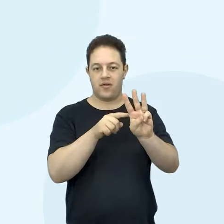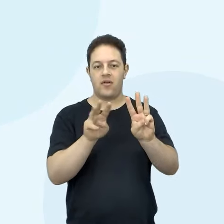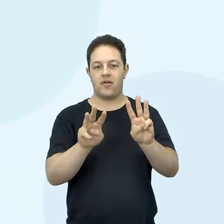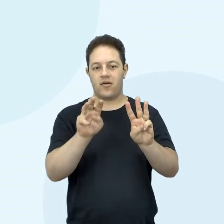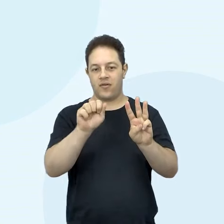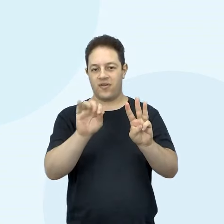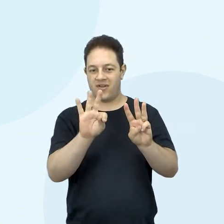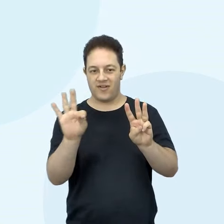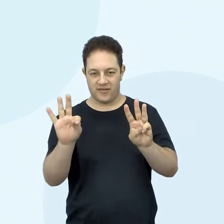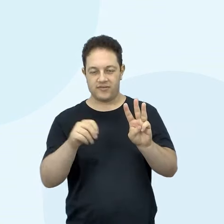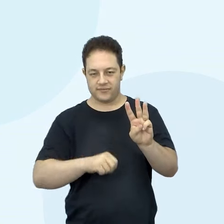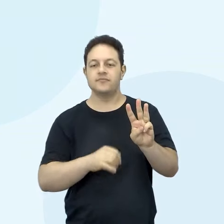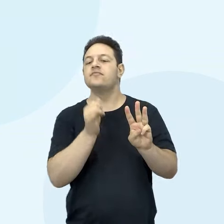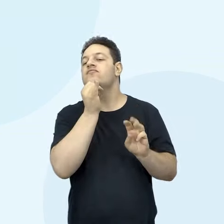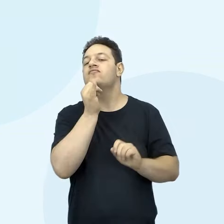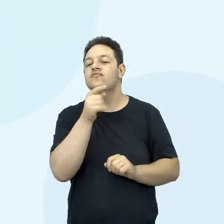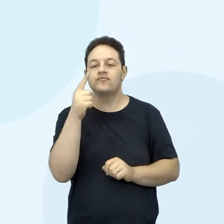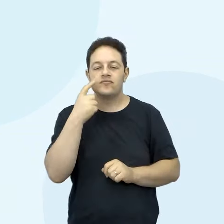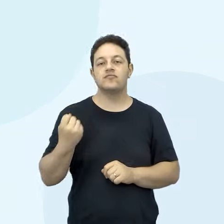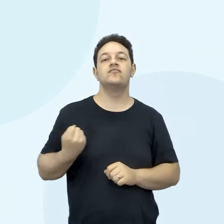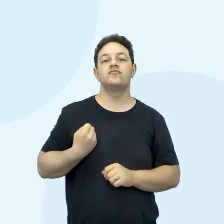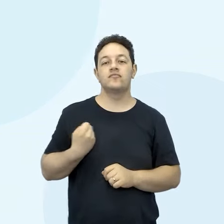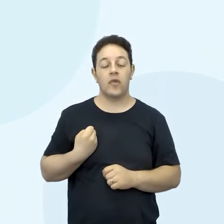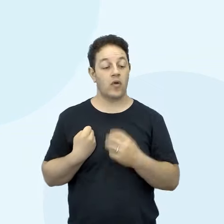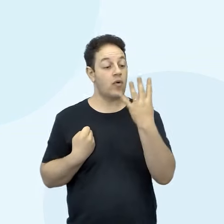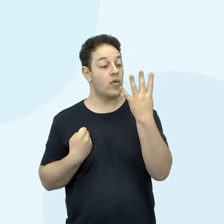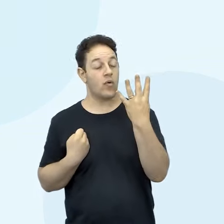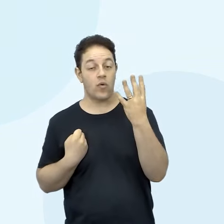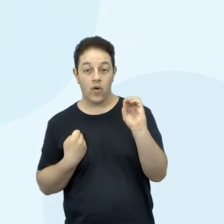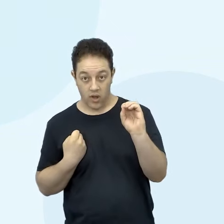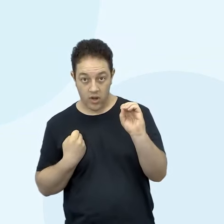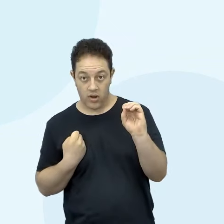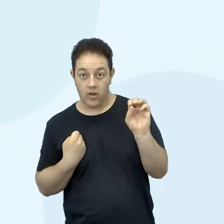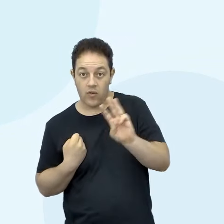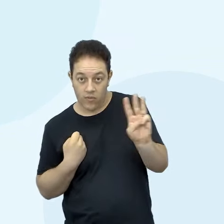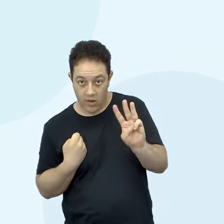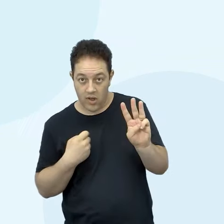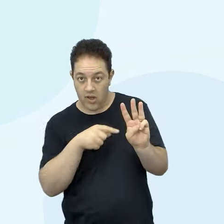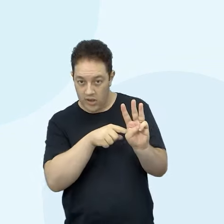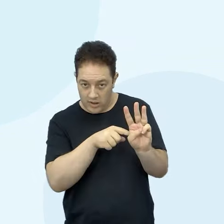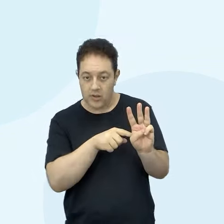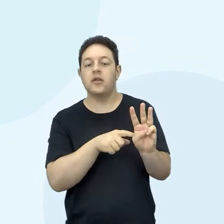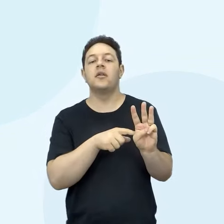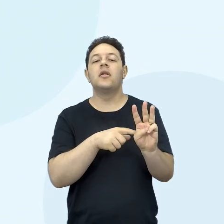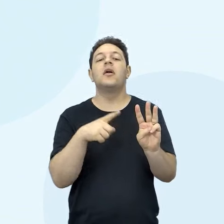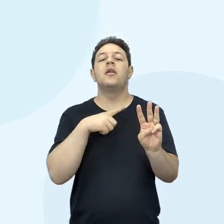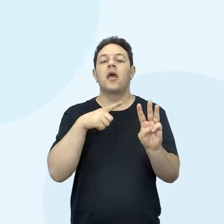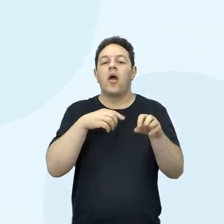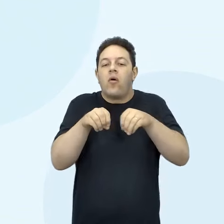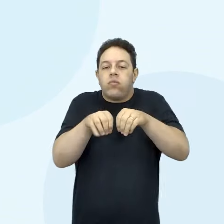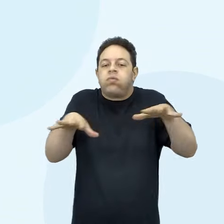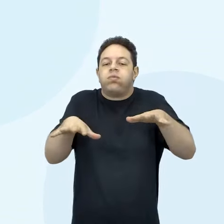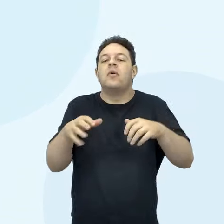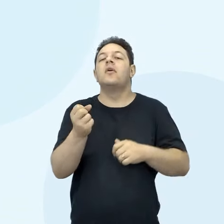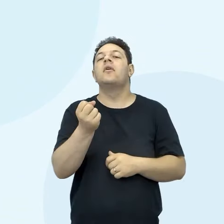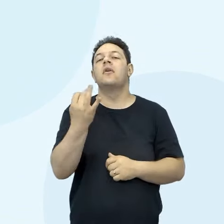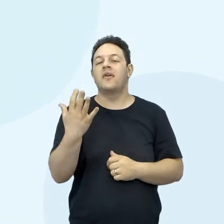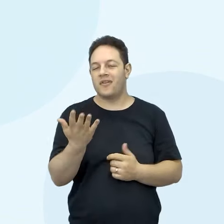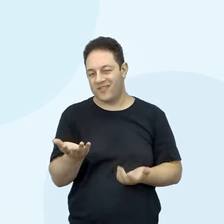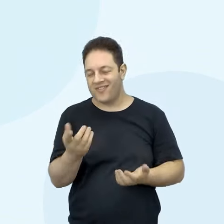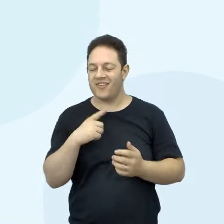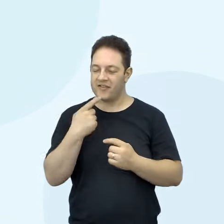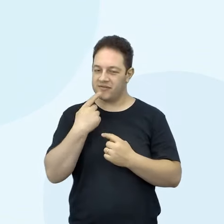Por exemplo, uma lâmpada ali tem os dados ali da potência e também do fluxo luminoso. Voltando lá